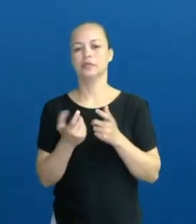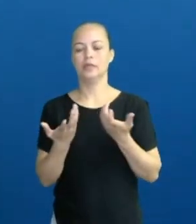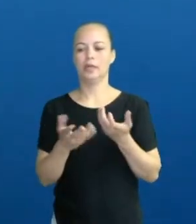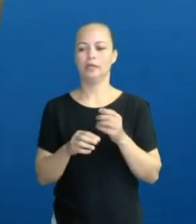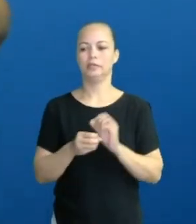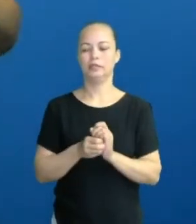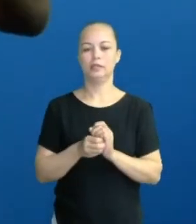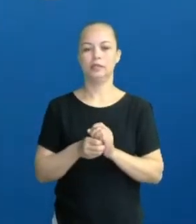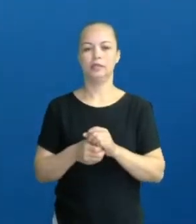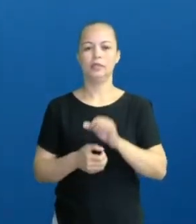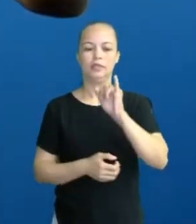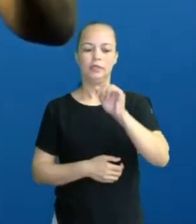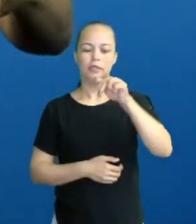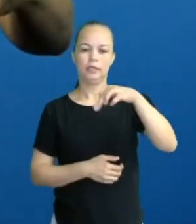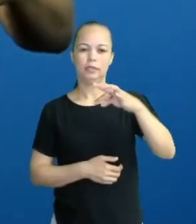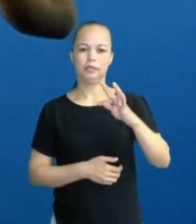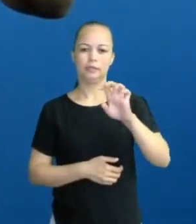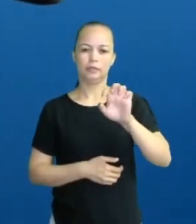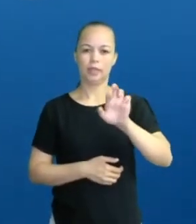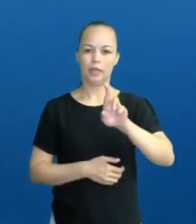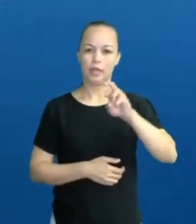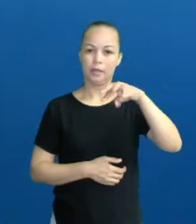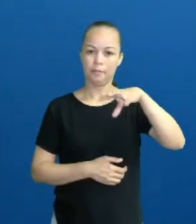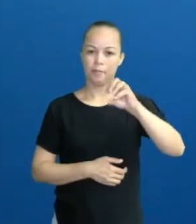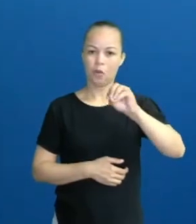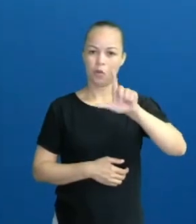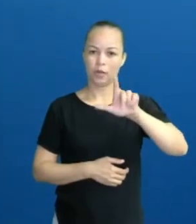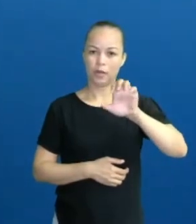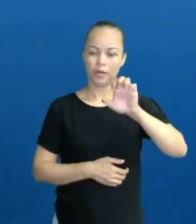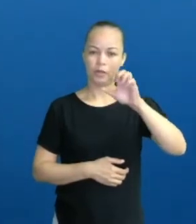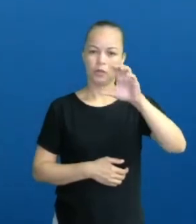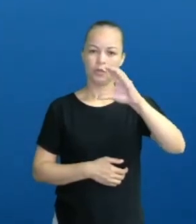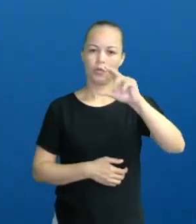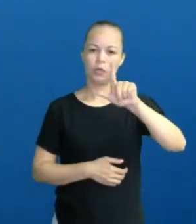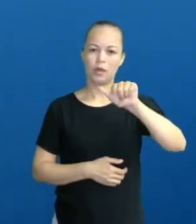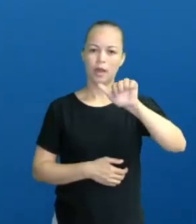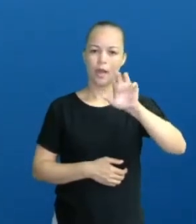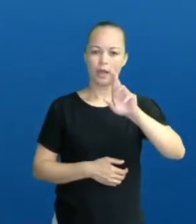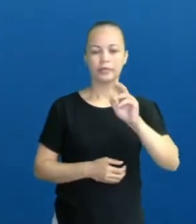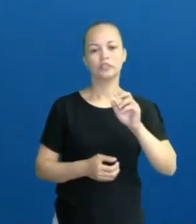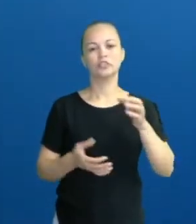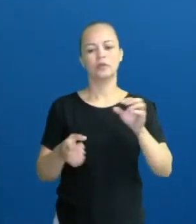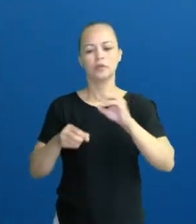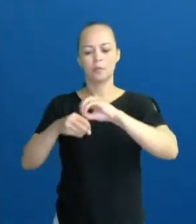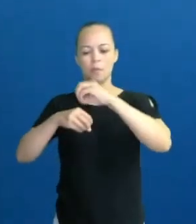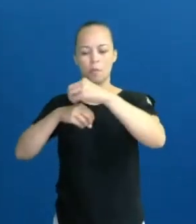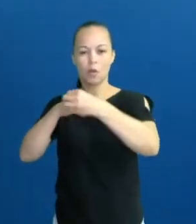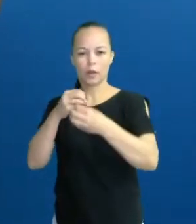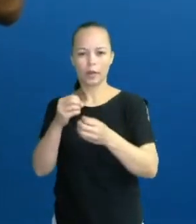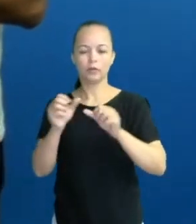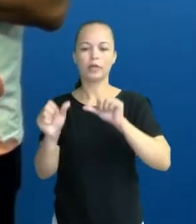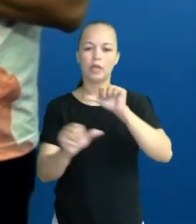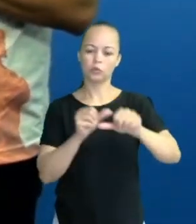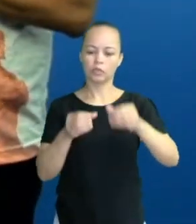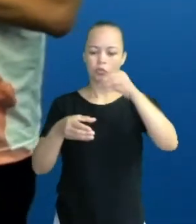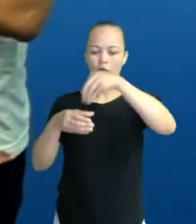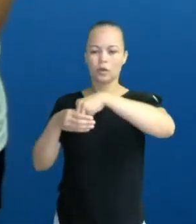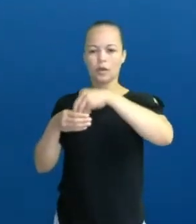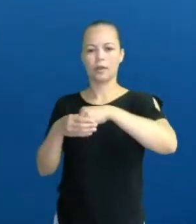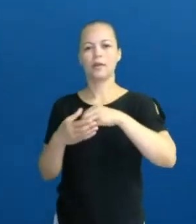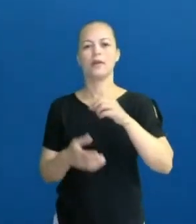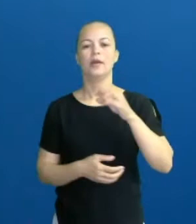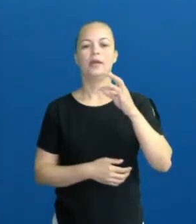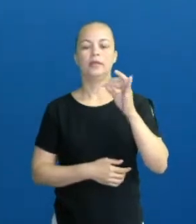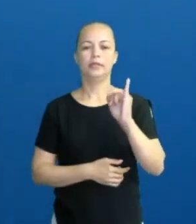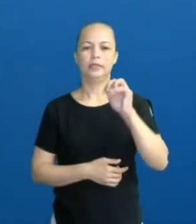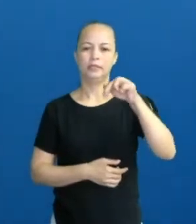intermoleculares, de molécula para molécula, e intramoleculares, dentro da molécula. Produção, nosso próximo slide, por gentileza. E aí, ó,